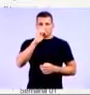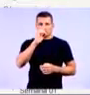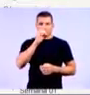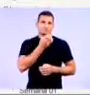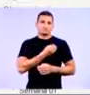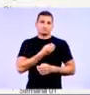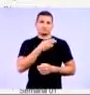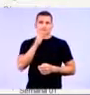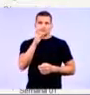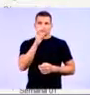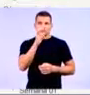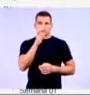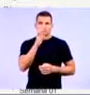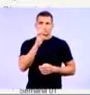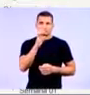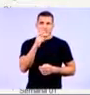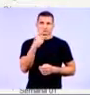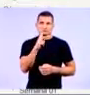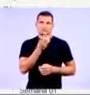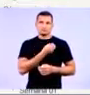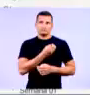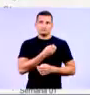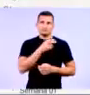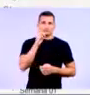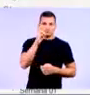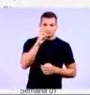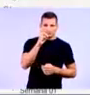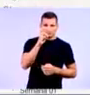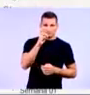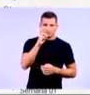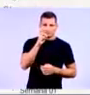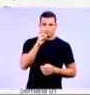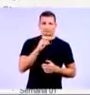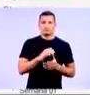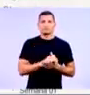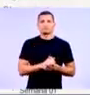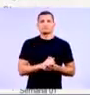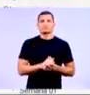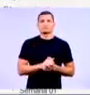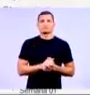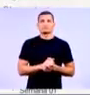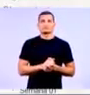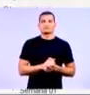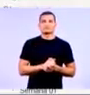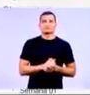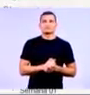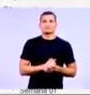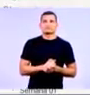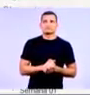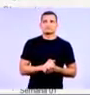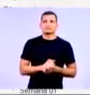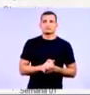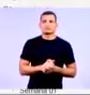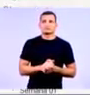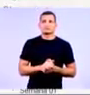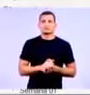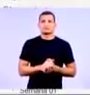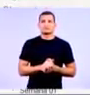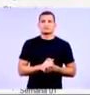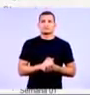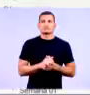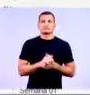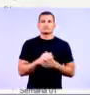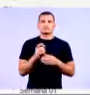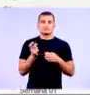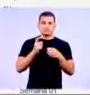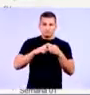né? Sua nota total é 5 de 20 pontos, ok? Então, você volta ao curso, então